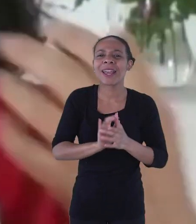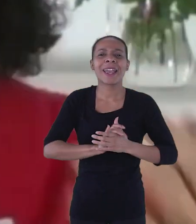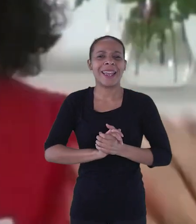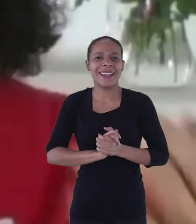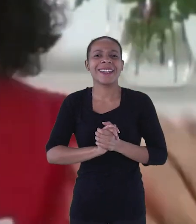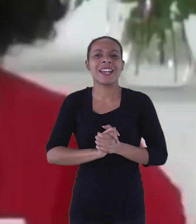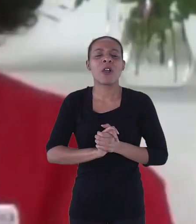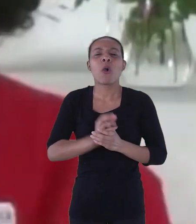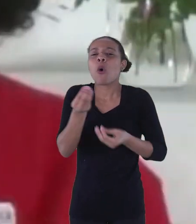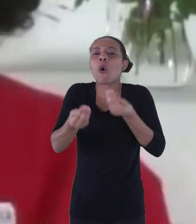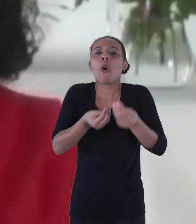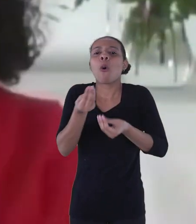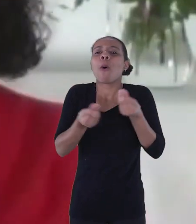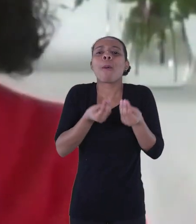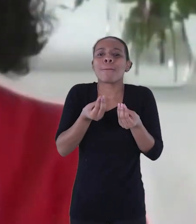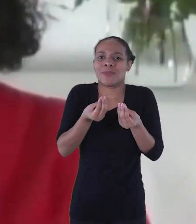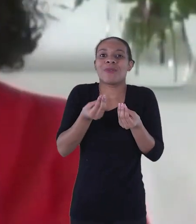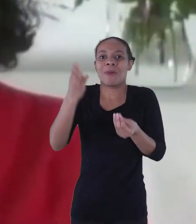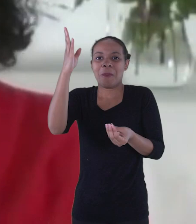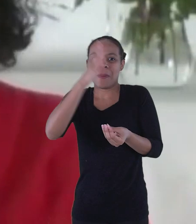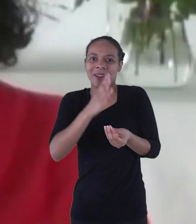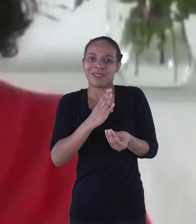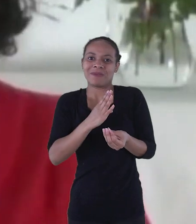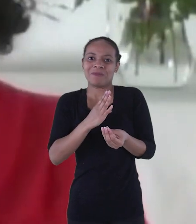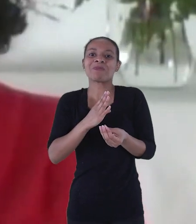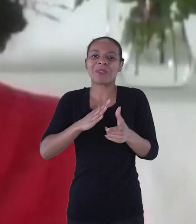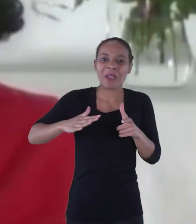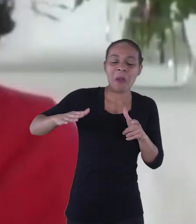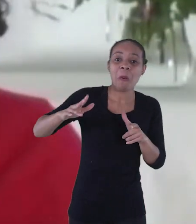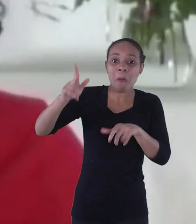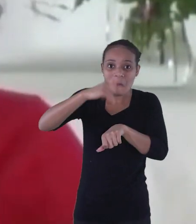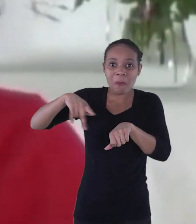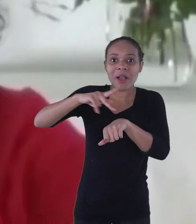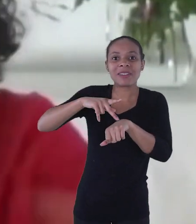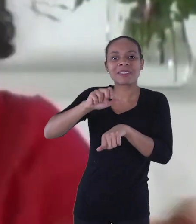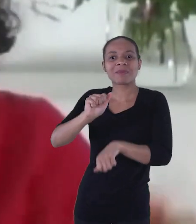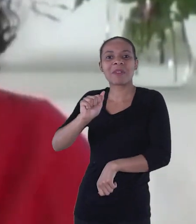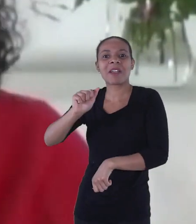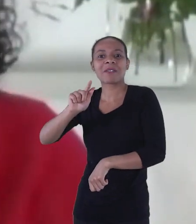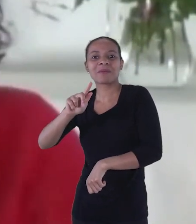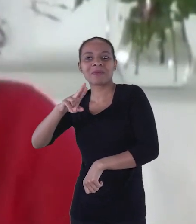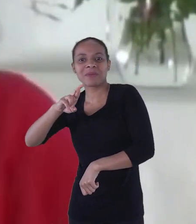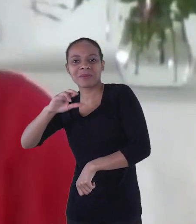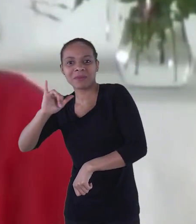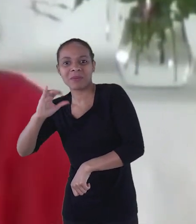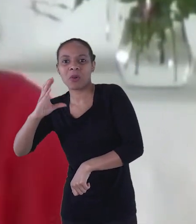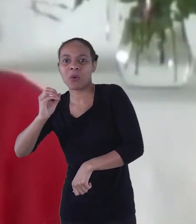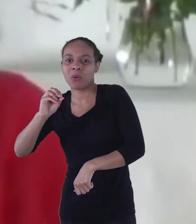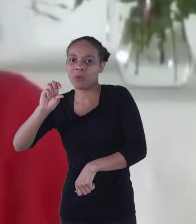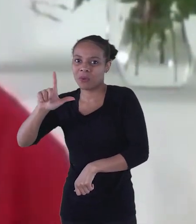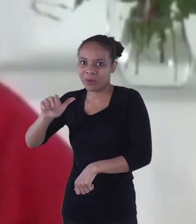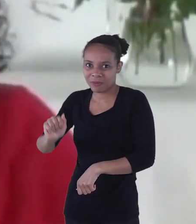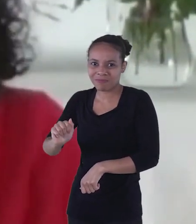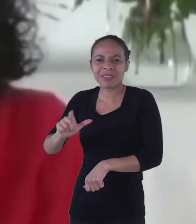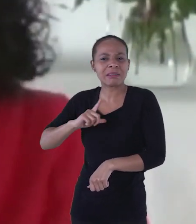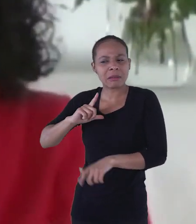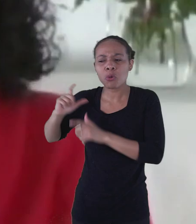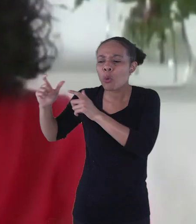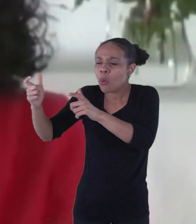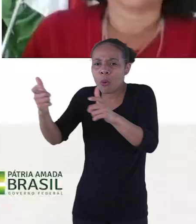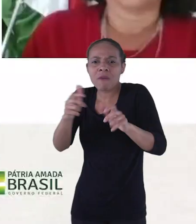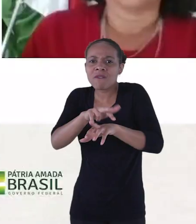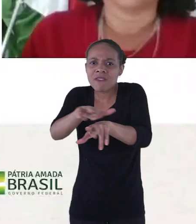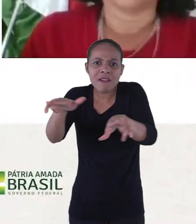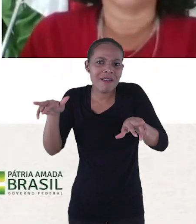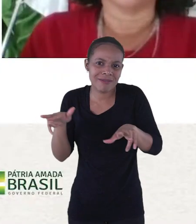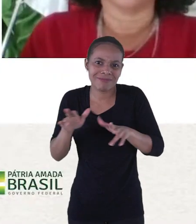dessa missão do Brasil de ser um país agrícola. Está em Diário de Tita, está em vários lugares. Realmente, o